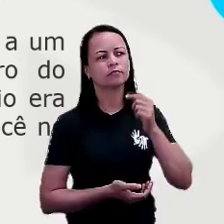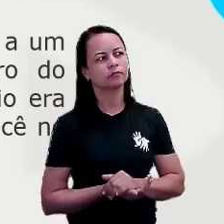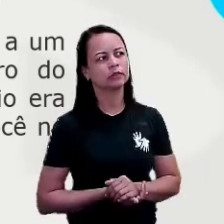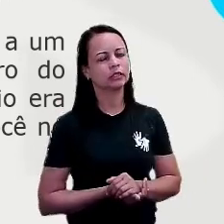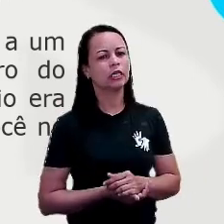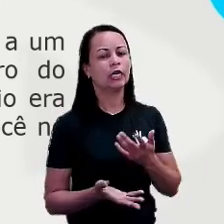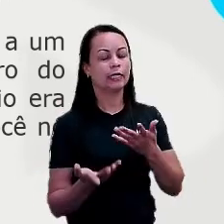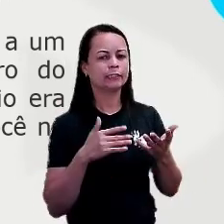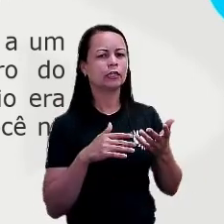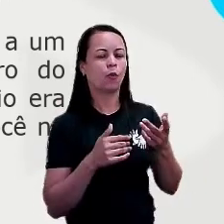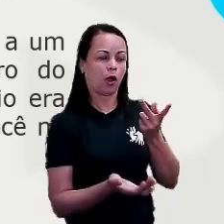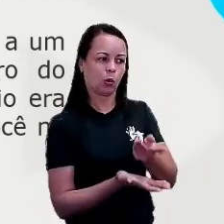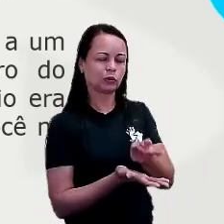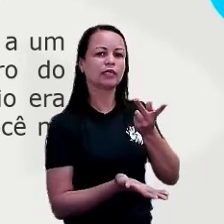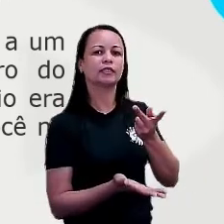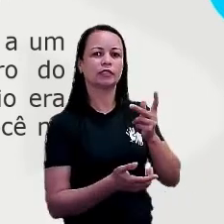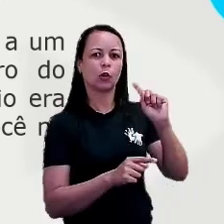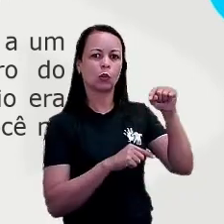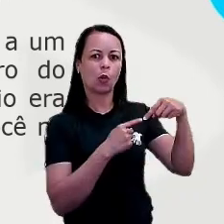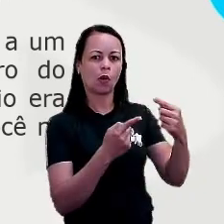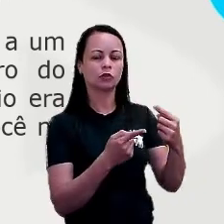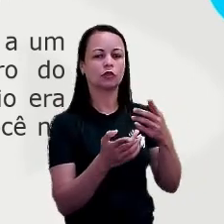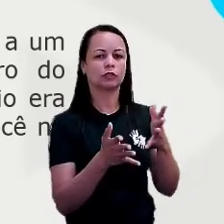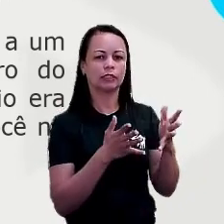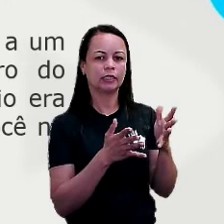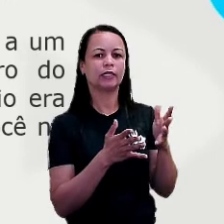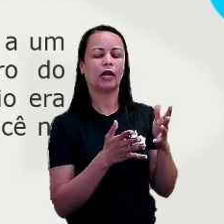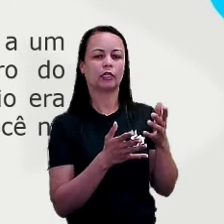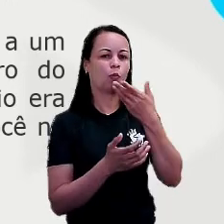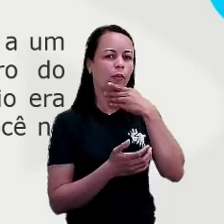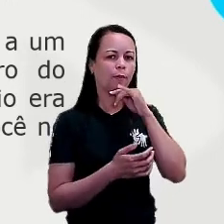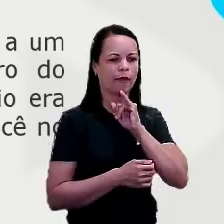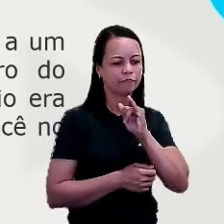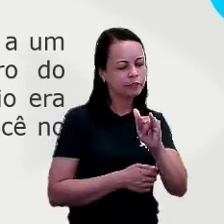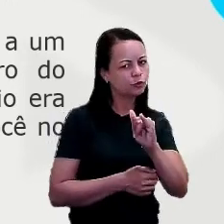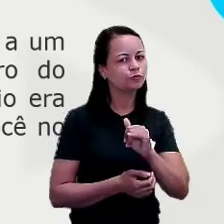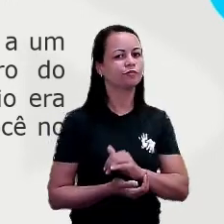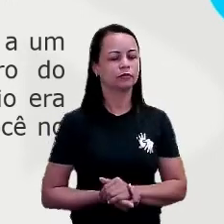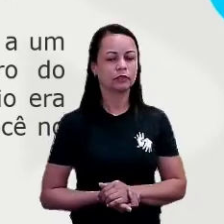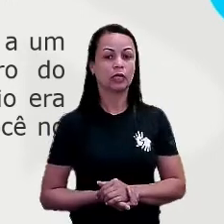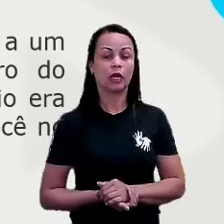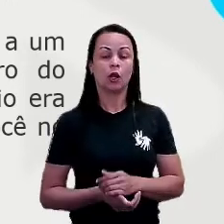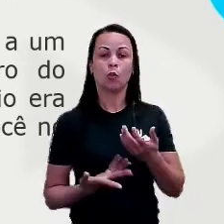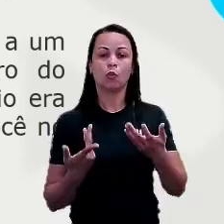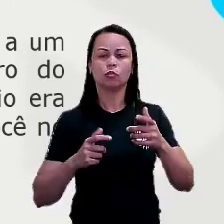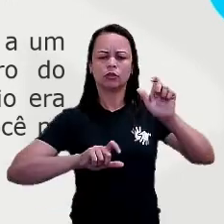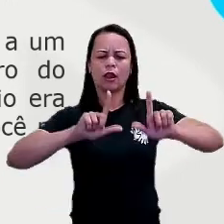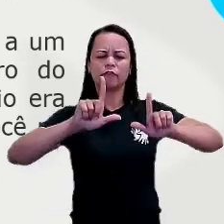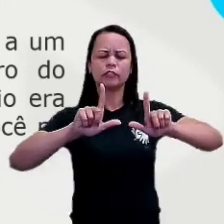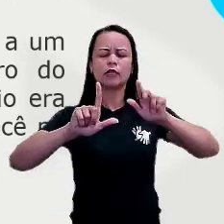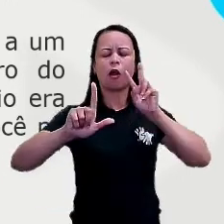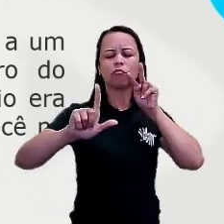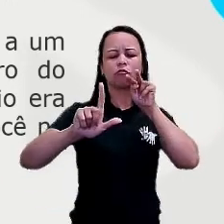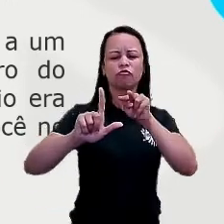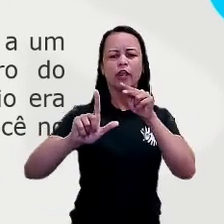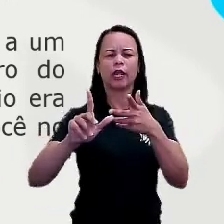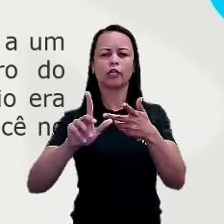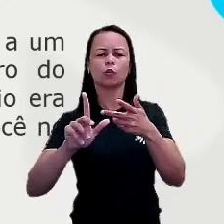seu pai alertara. Felipe assistia a um programa na TV, a apresentadora ligou para o número do telefone da casa